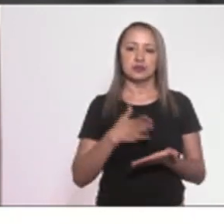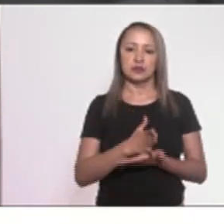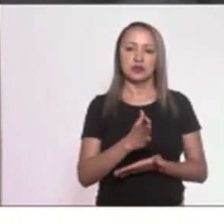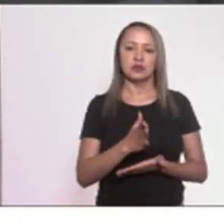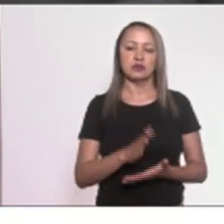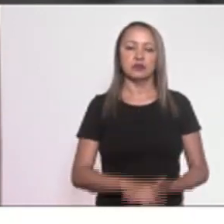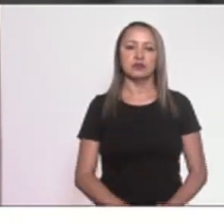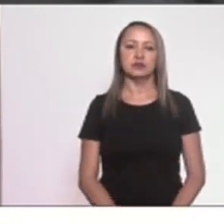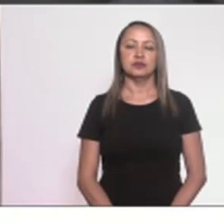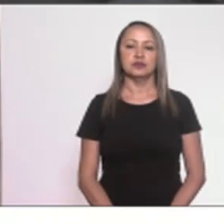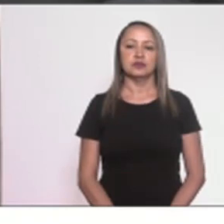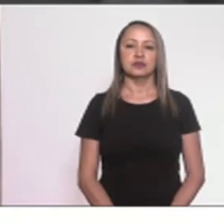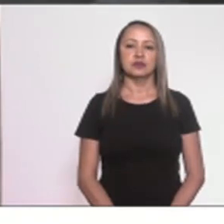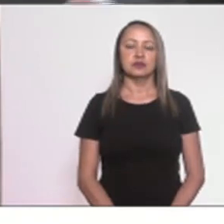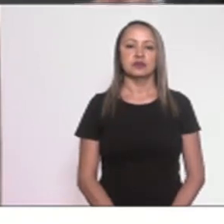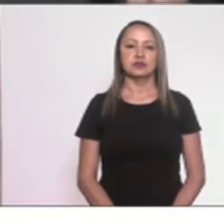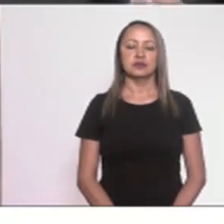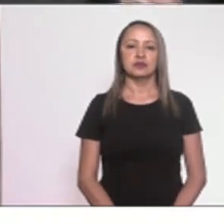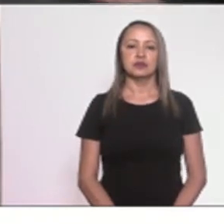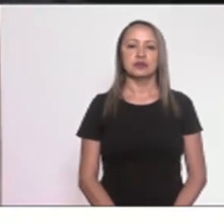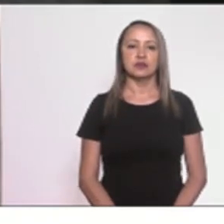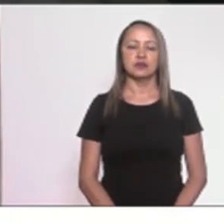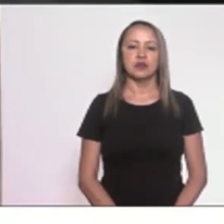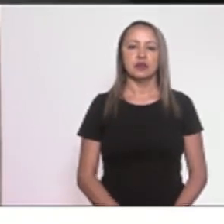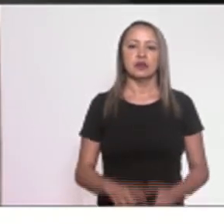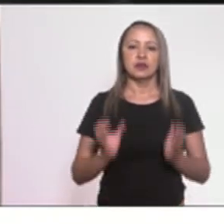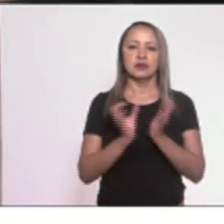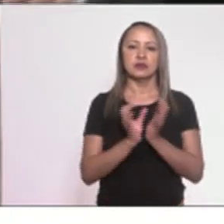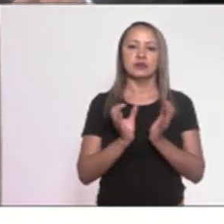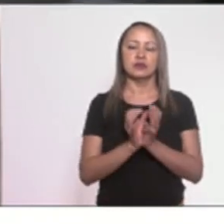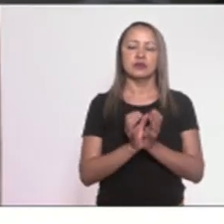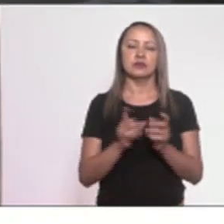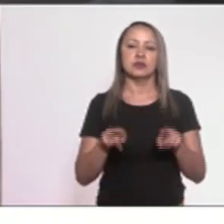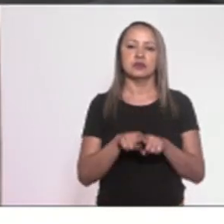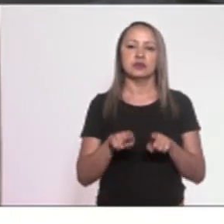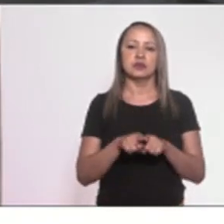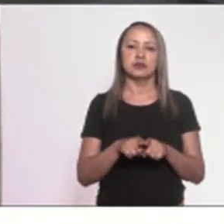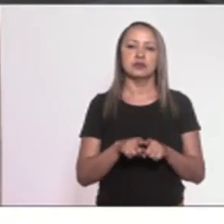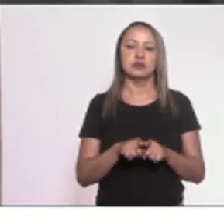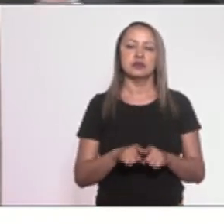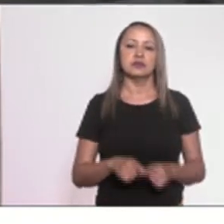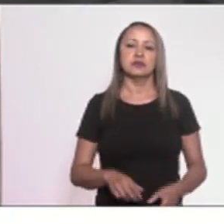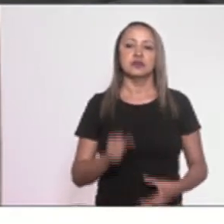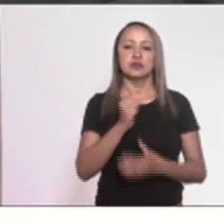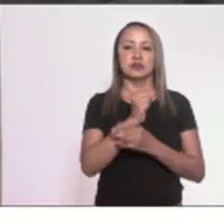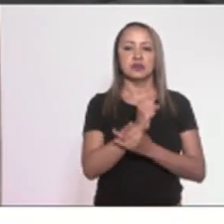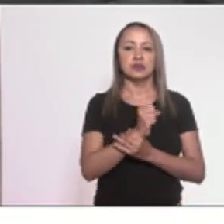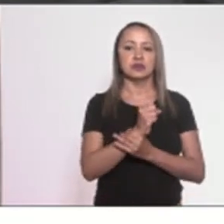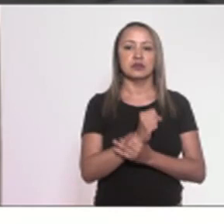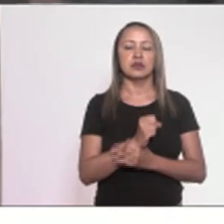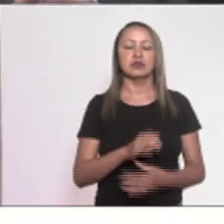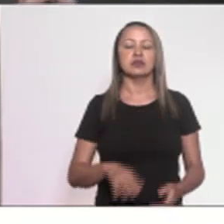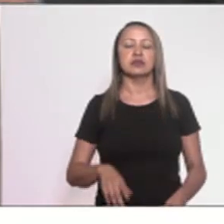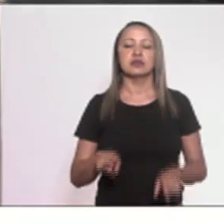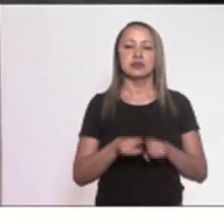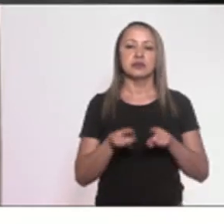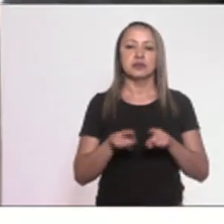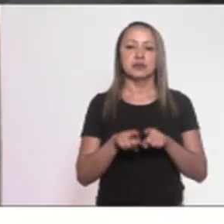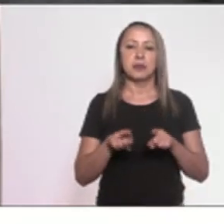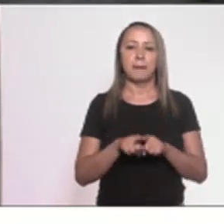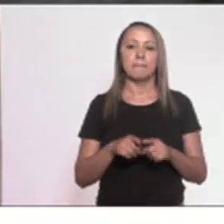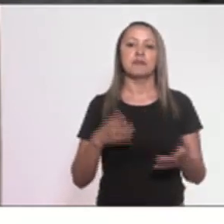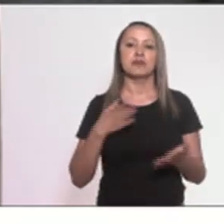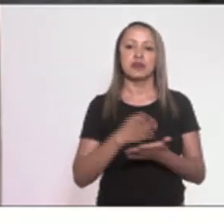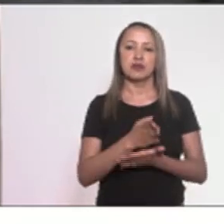Saúde, favorável com a emenda da Comissão de Segurança Pública e assuntos de polícia. De orçamento, finanças, fiscalização financeira e controle, favorável